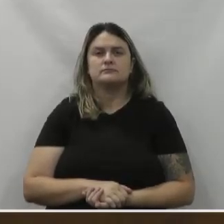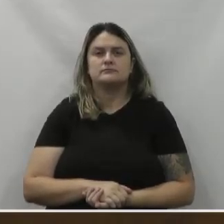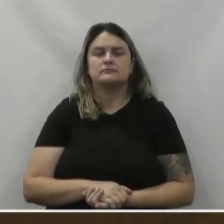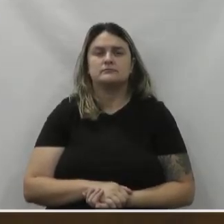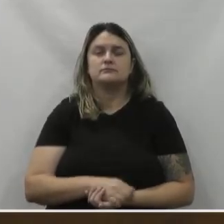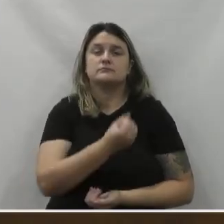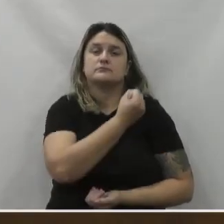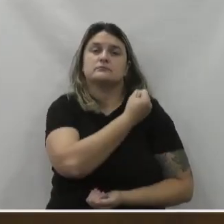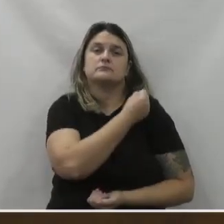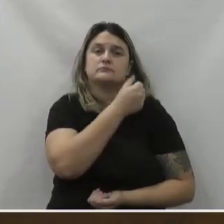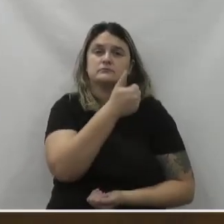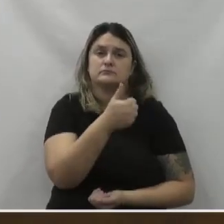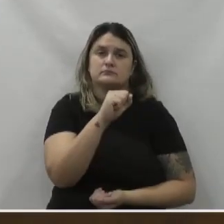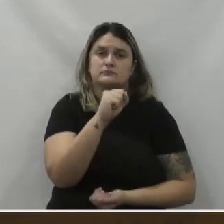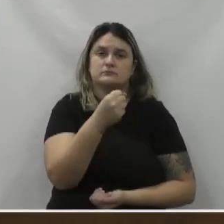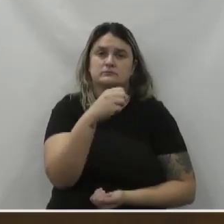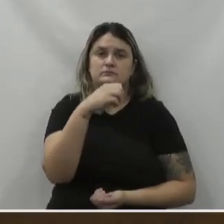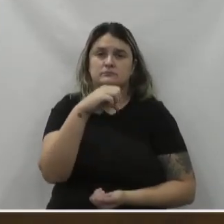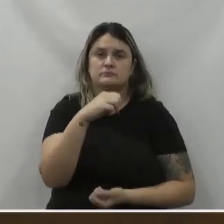Indicação número